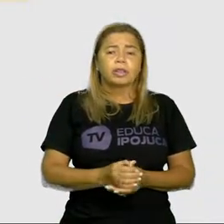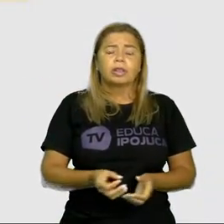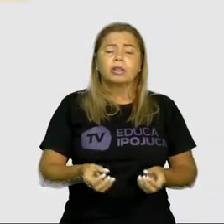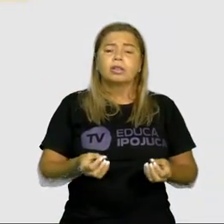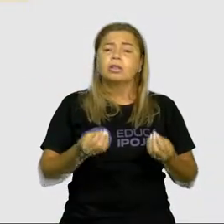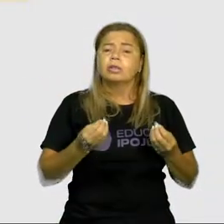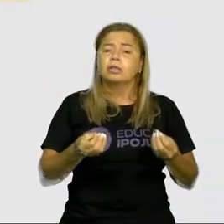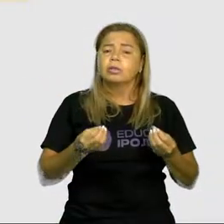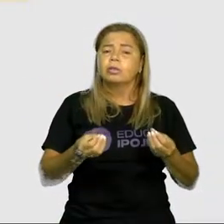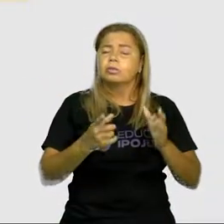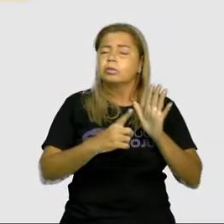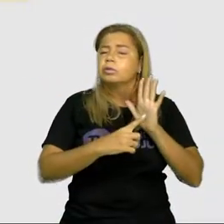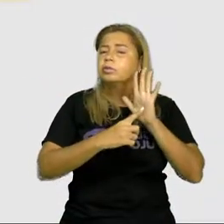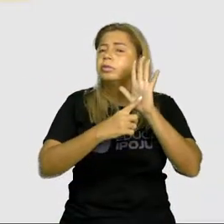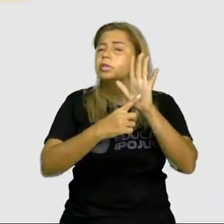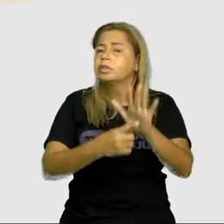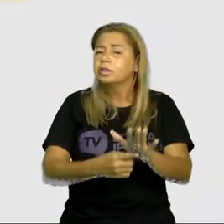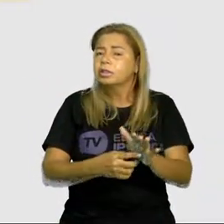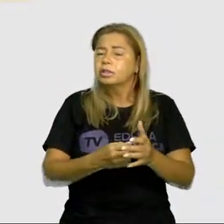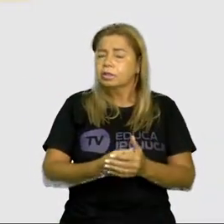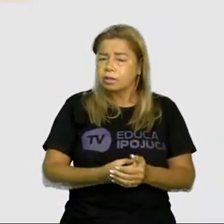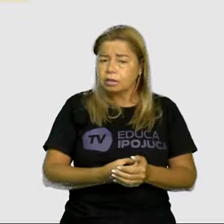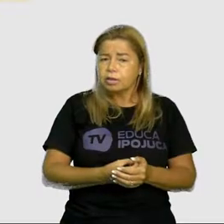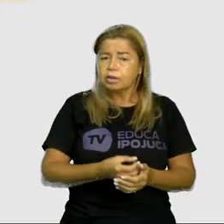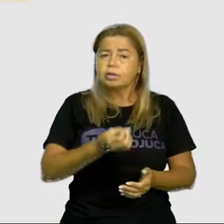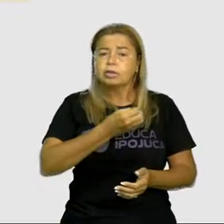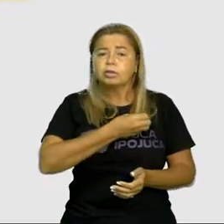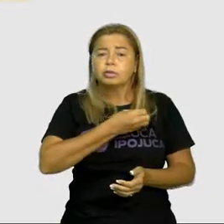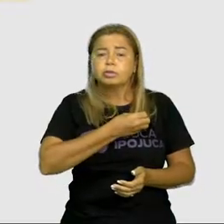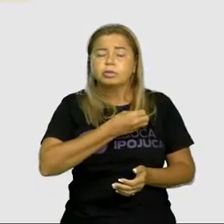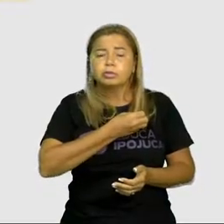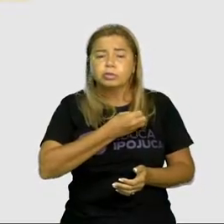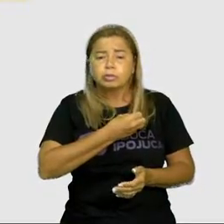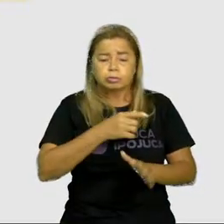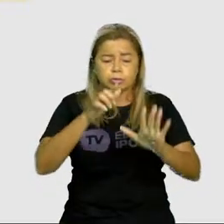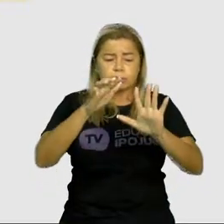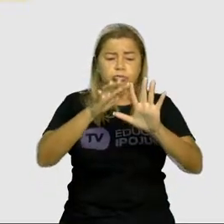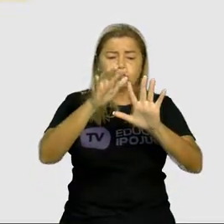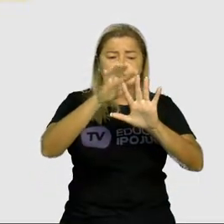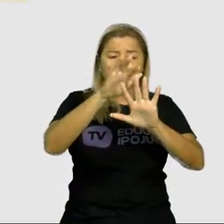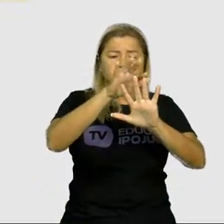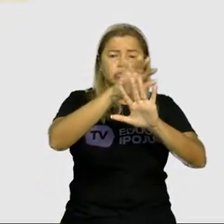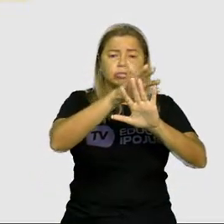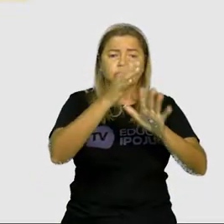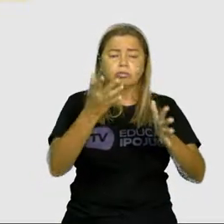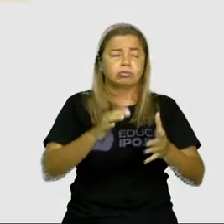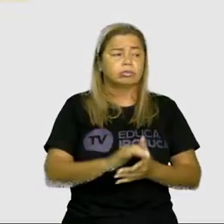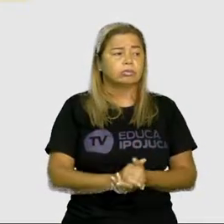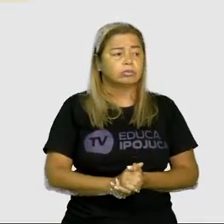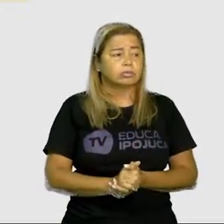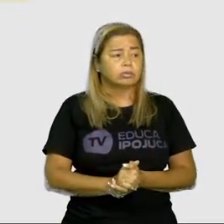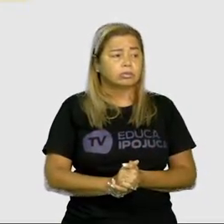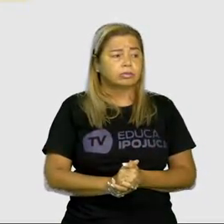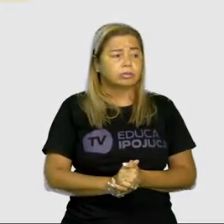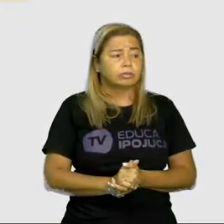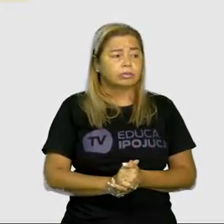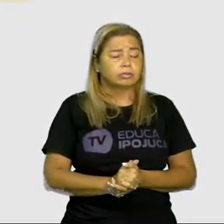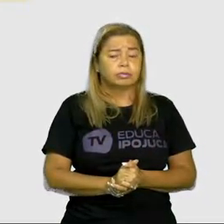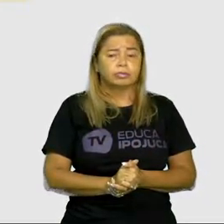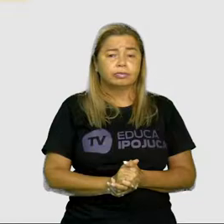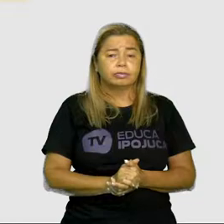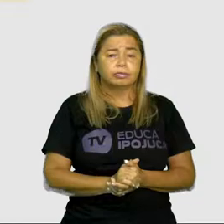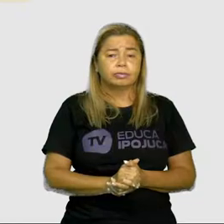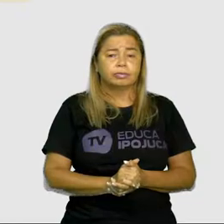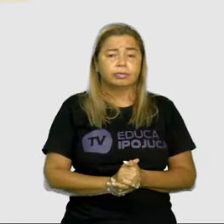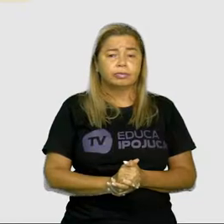número aqui pelas quantidades de dedos que se representa? Vamos lá? Ó,